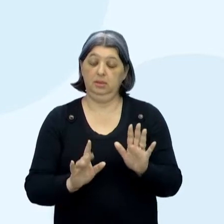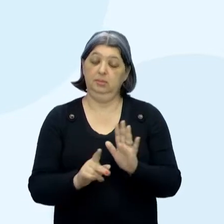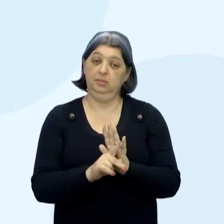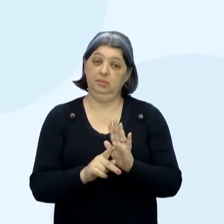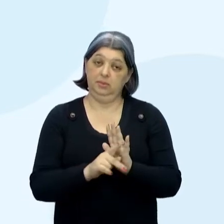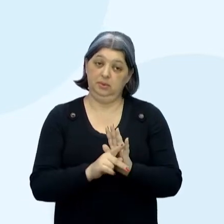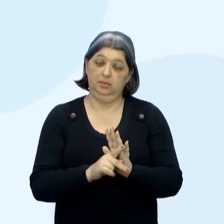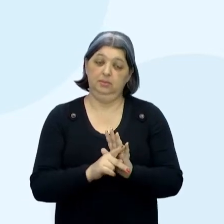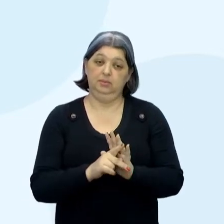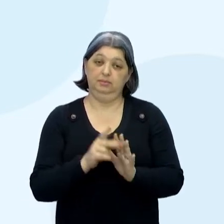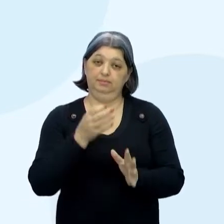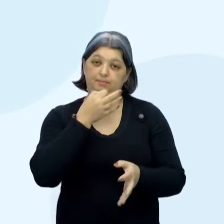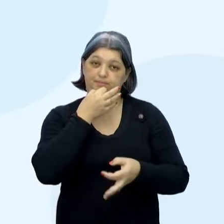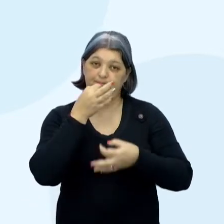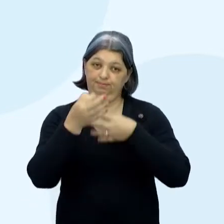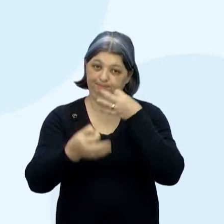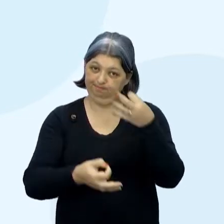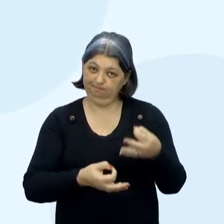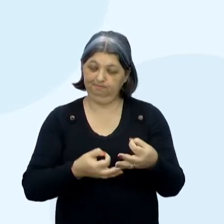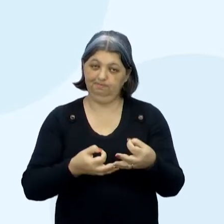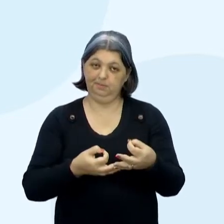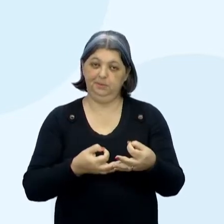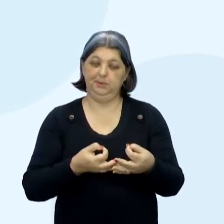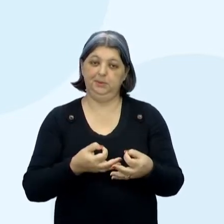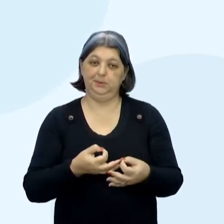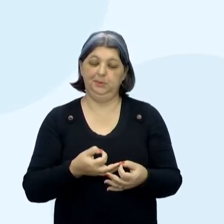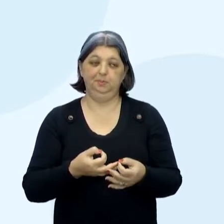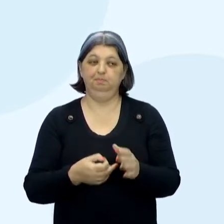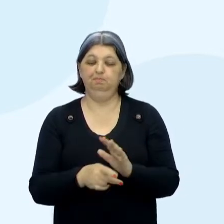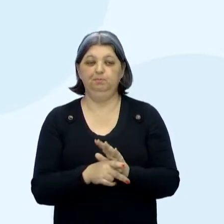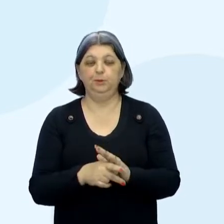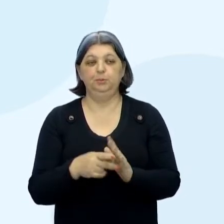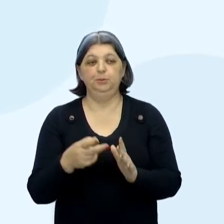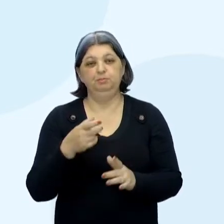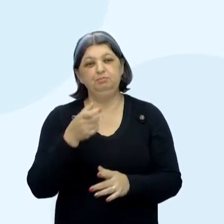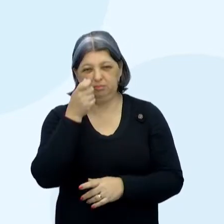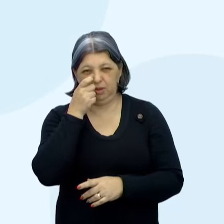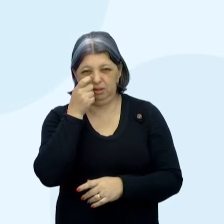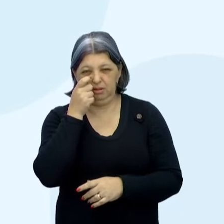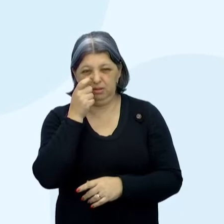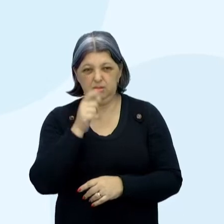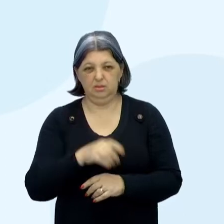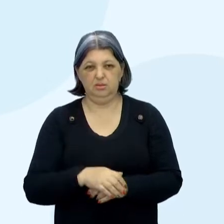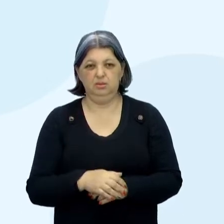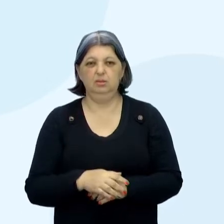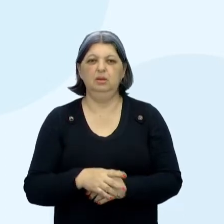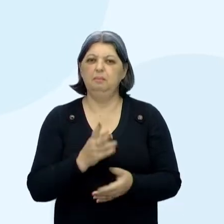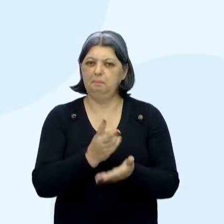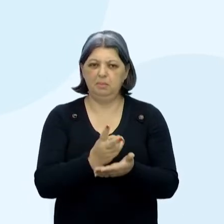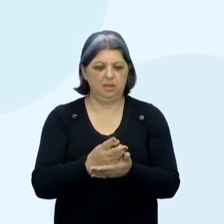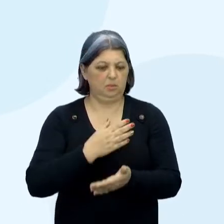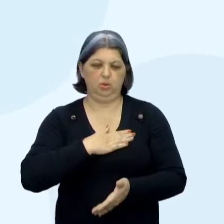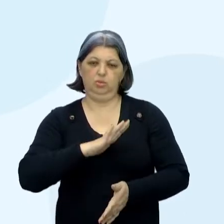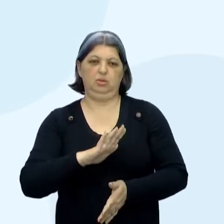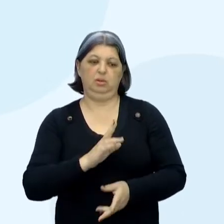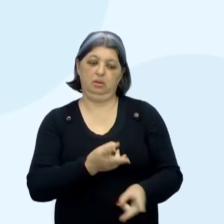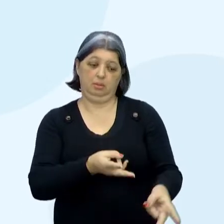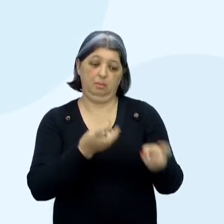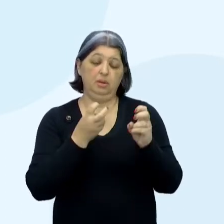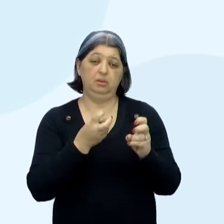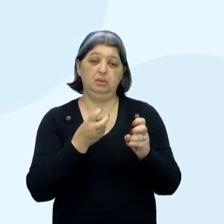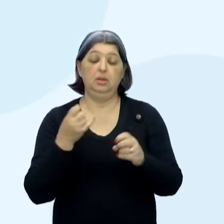muito reducionista. Seria interessante que, ainda que ele não gostasse, ele percebesse